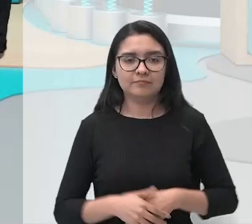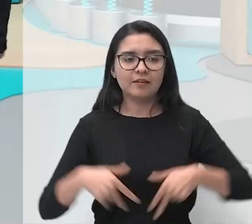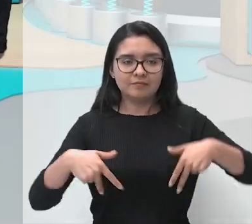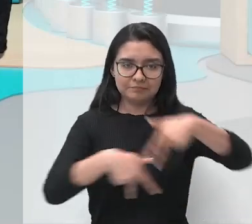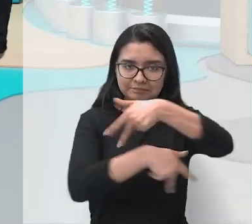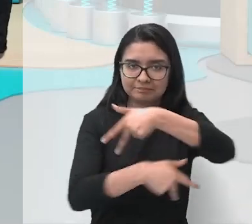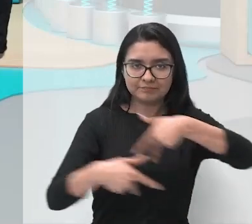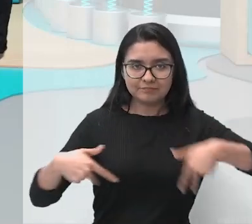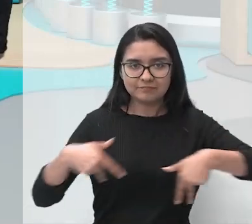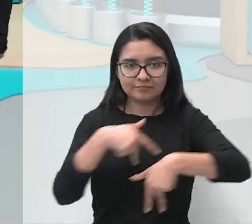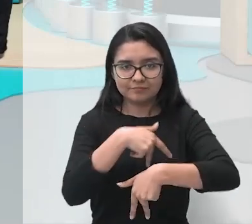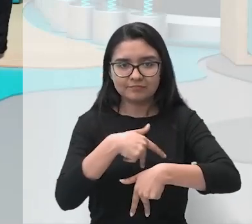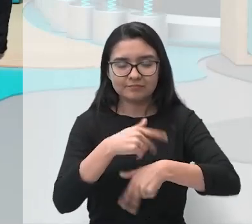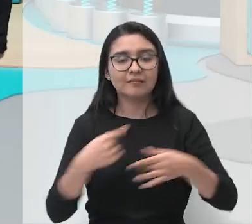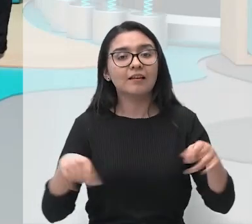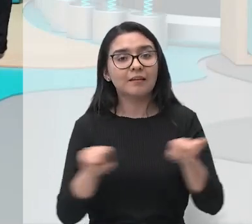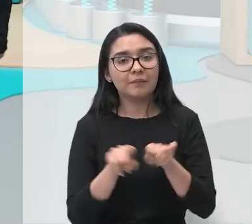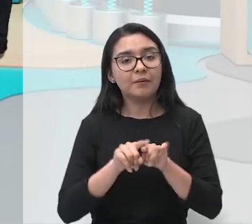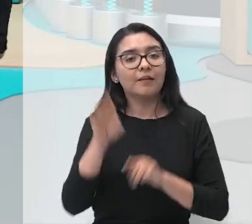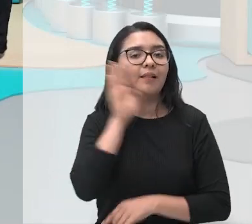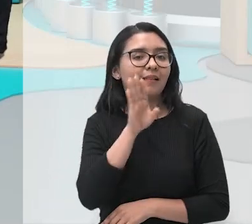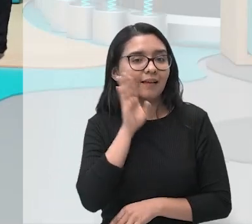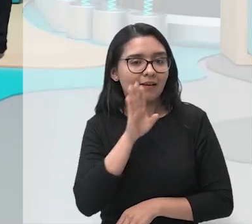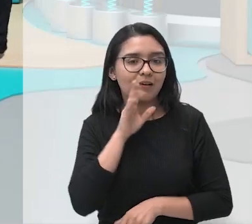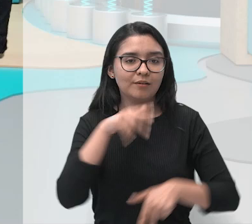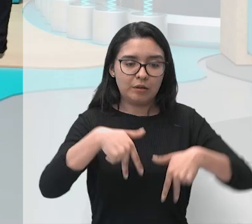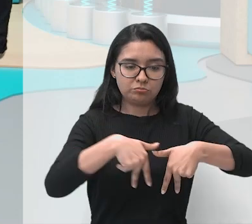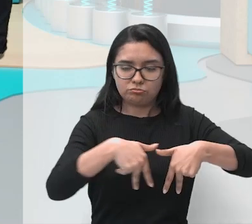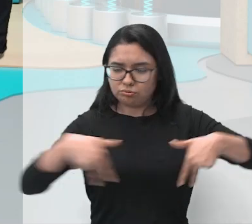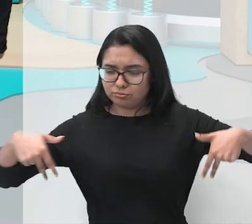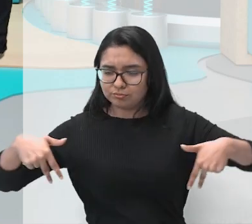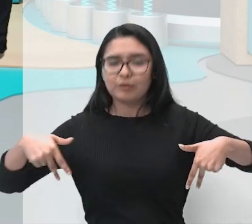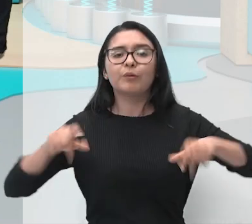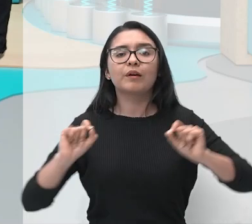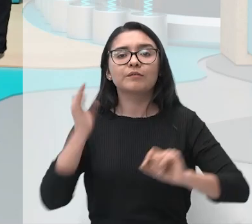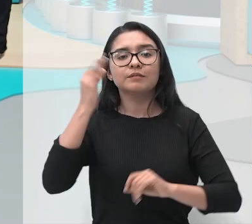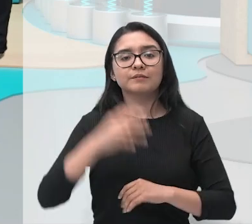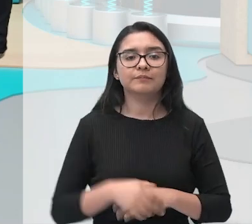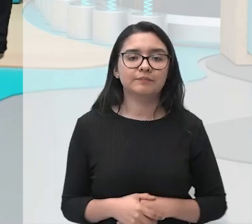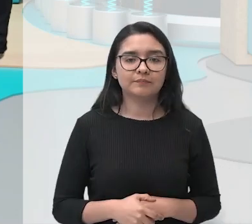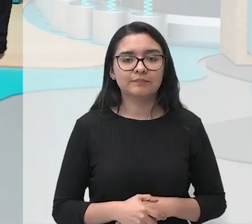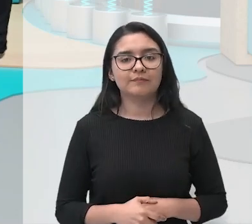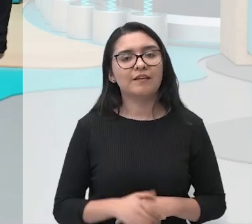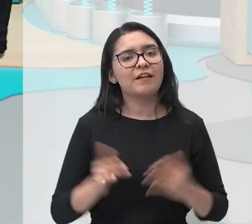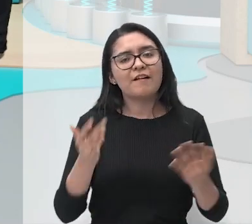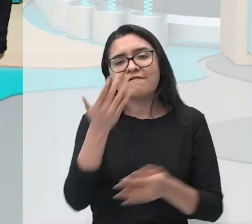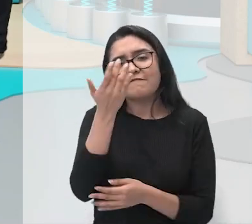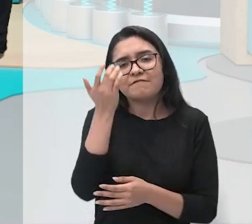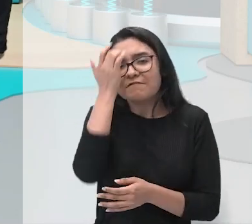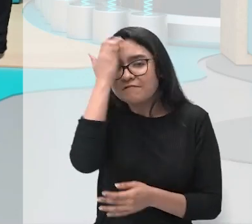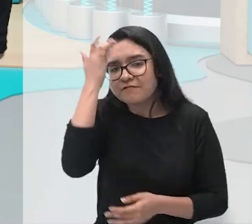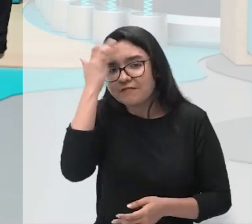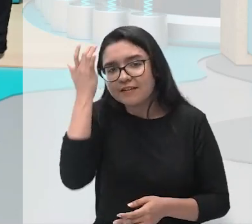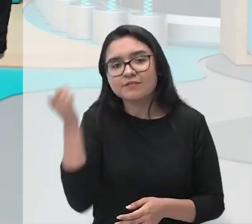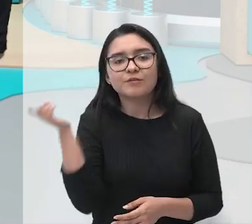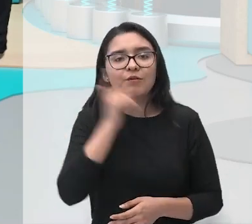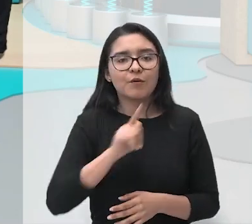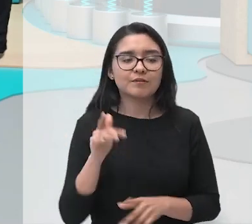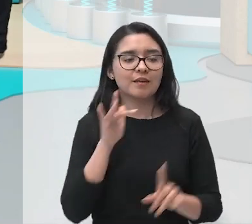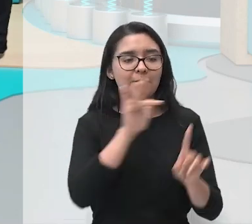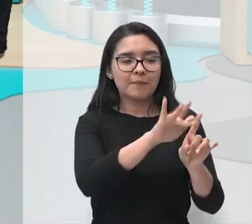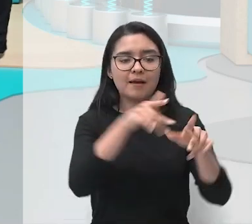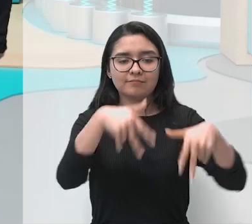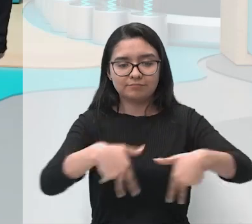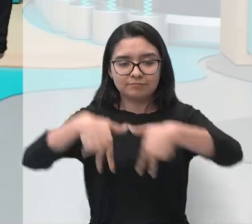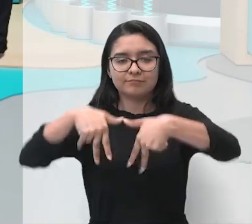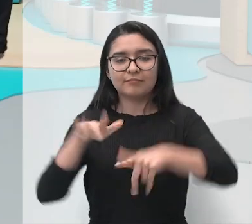demais ficaram no canto. O legal é que quando essa corrente ela está grande, o que acontece? Fica mais fácil de apanhar os outros, de tocar